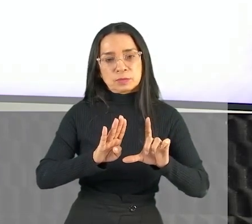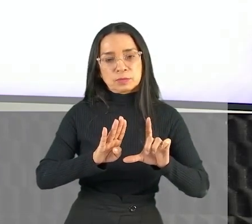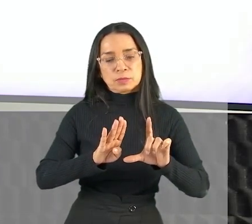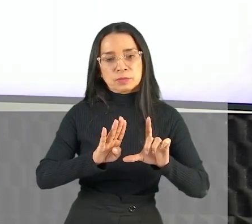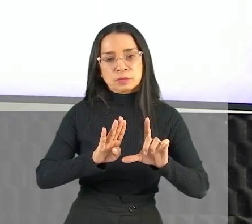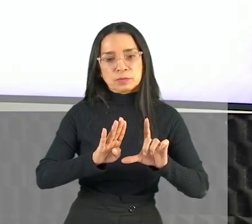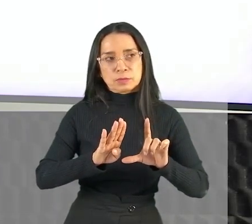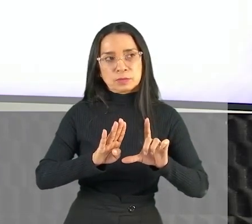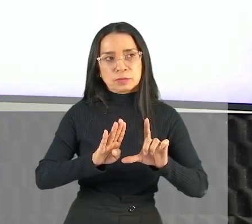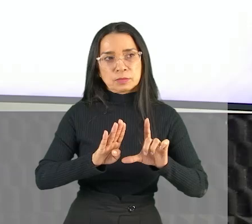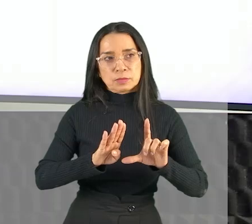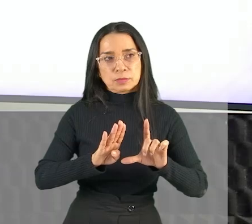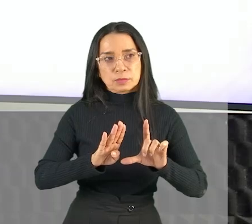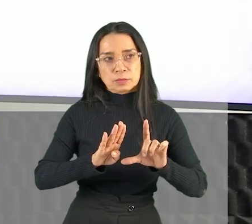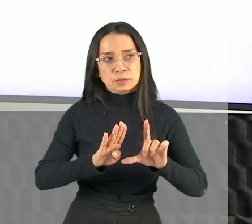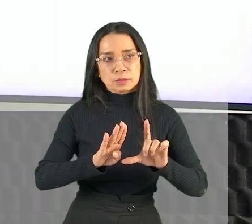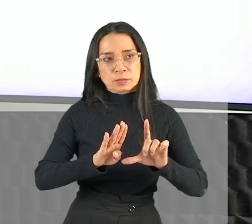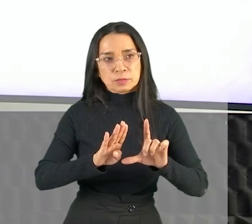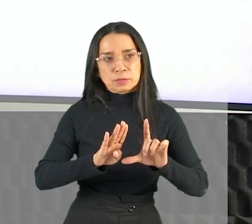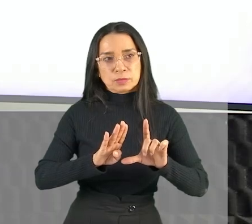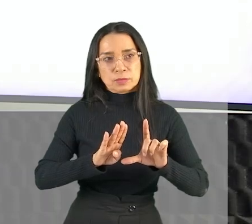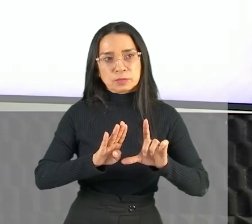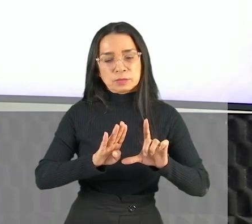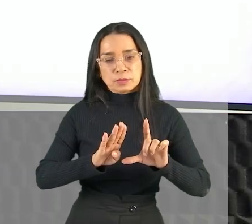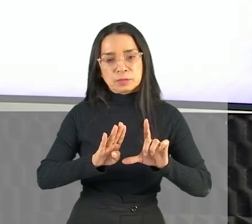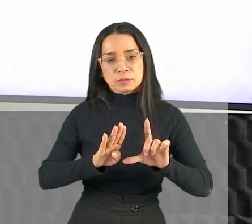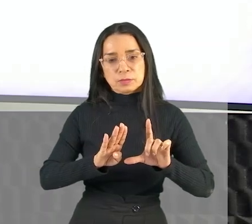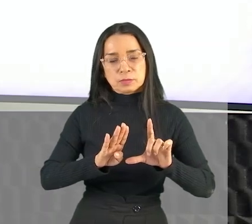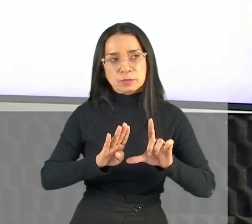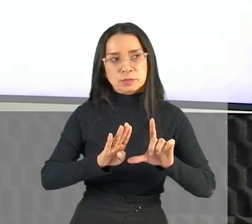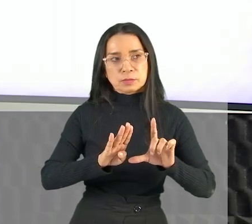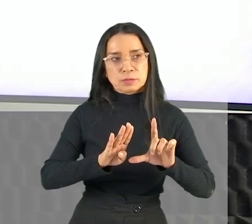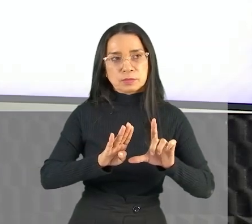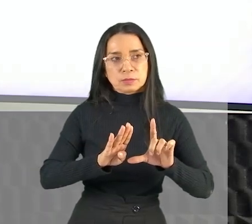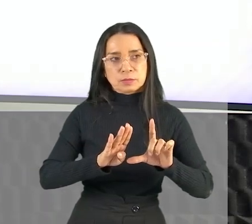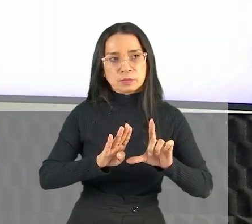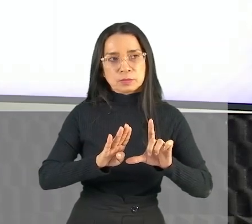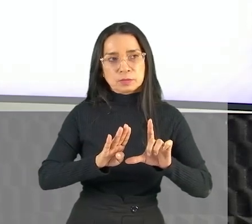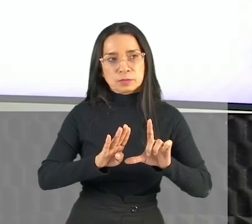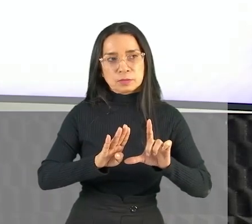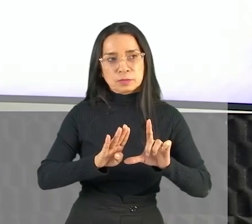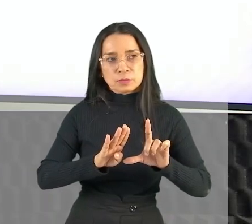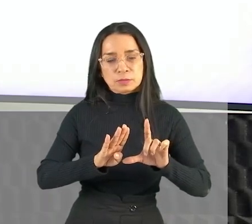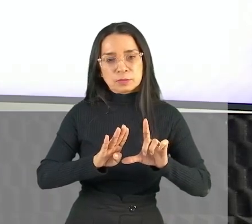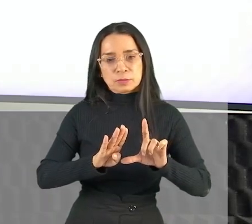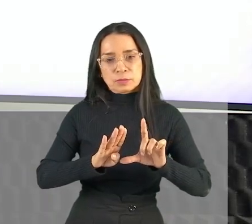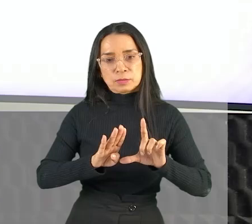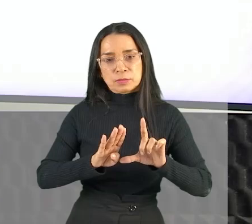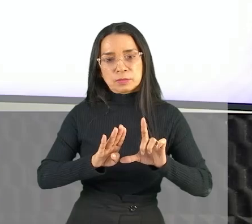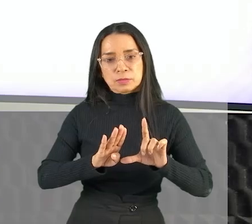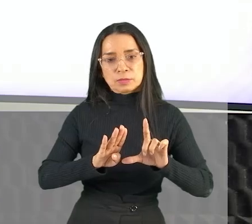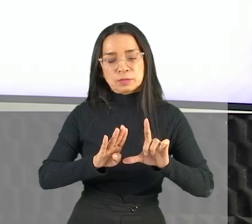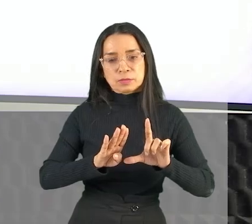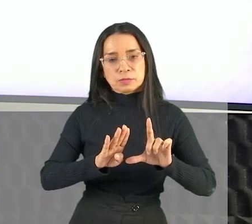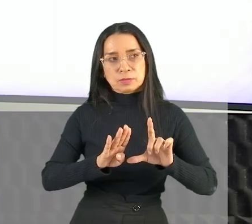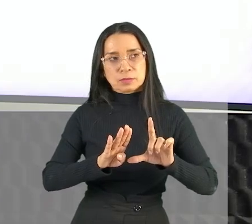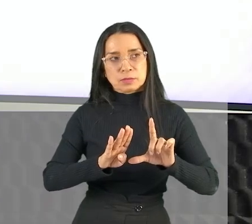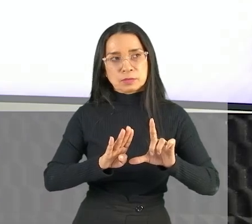lugar 22 é a letra B, a D e E também. Porém, em terceiro lugar aqui,